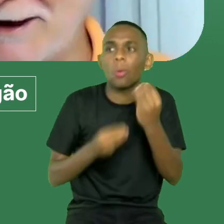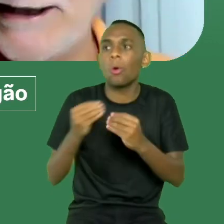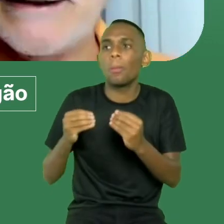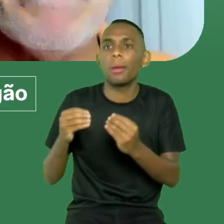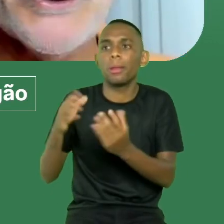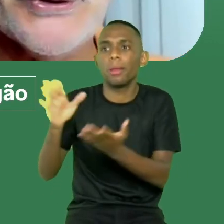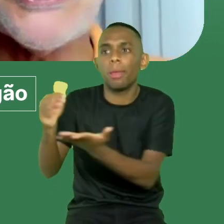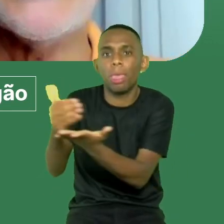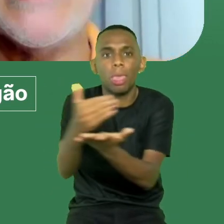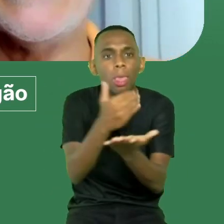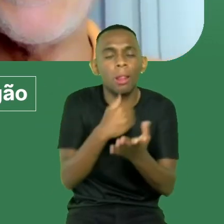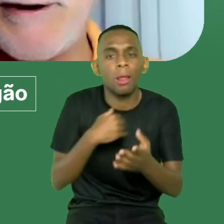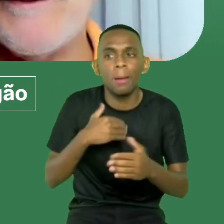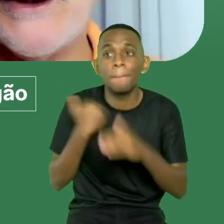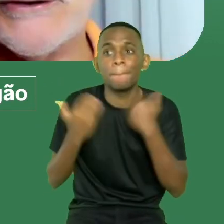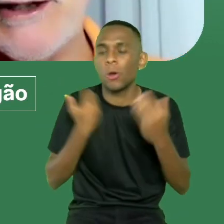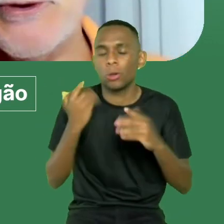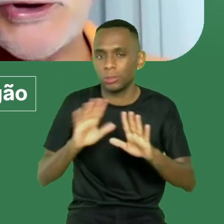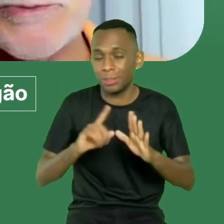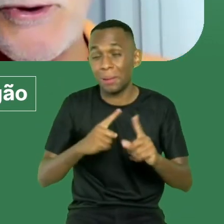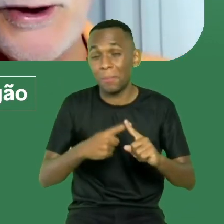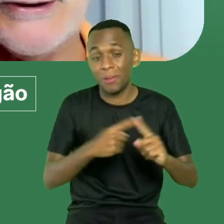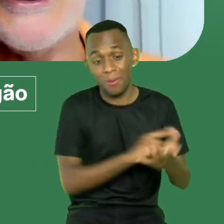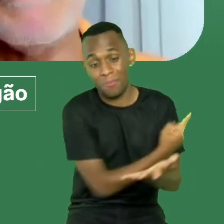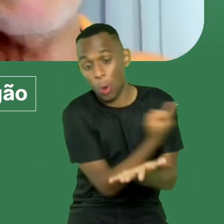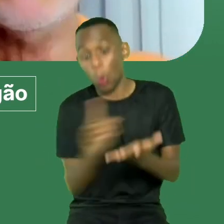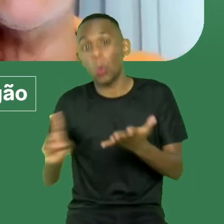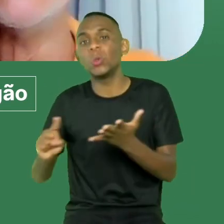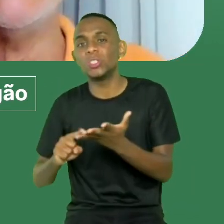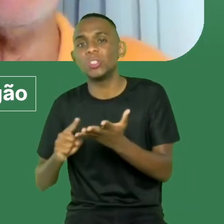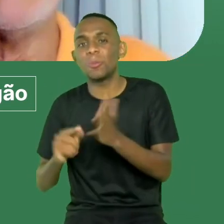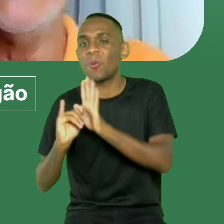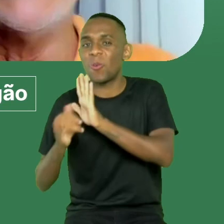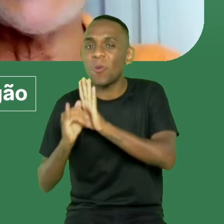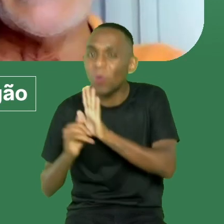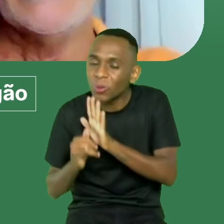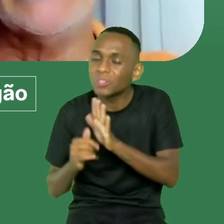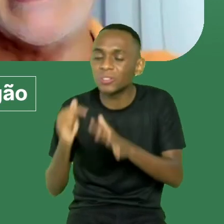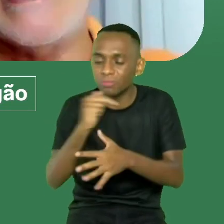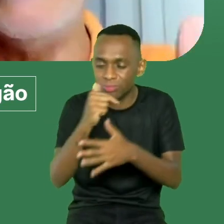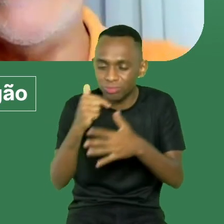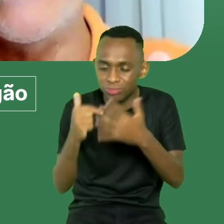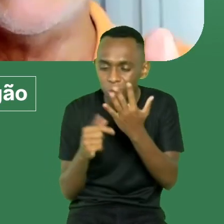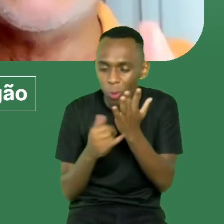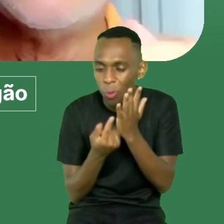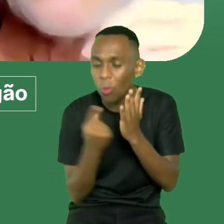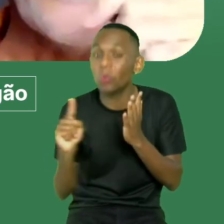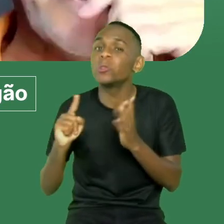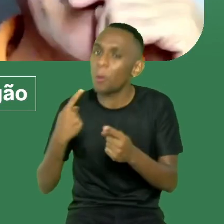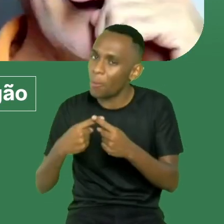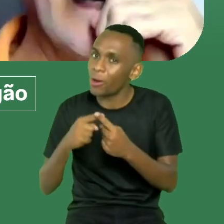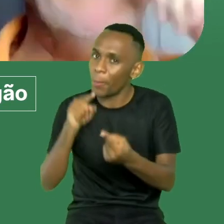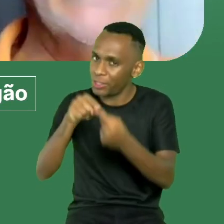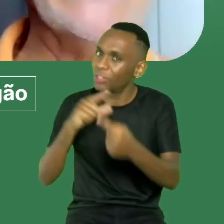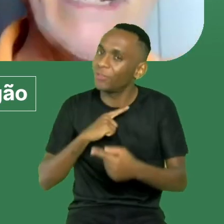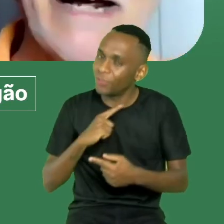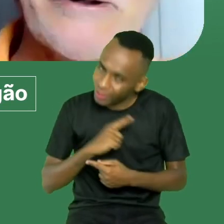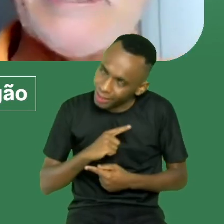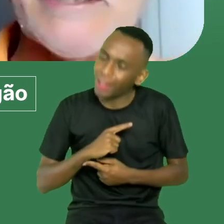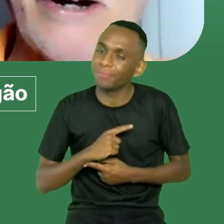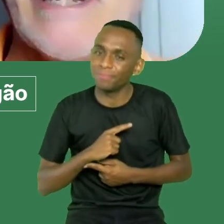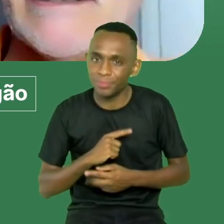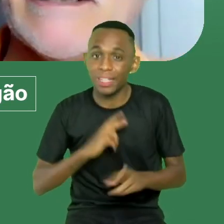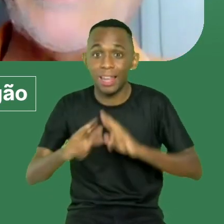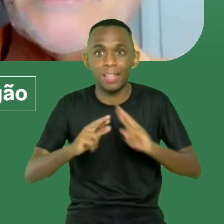porque ele está por último lá de propósito, é o último conto de propósito. Ele Sim. tem a ver com a minha